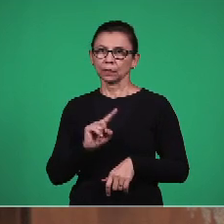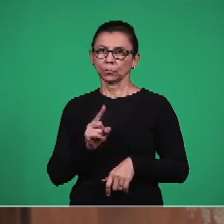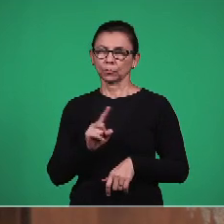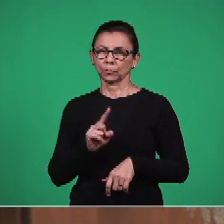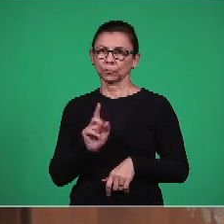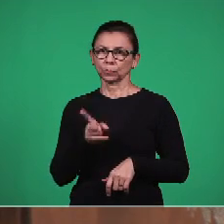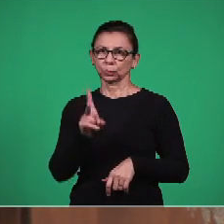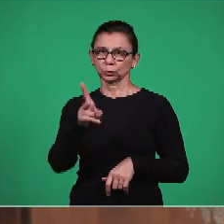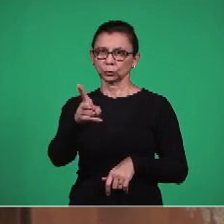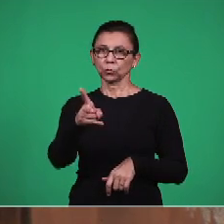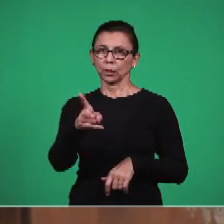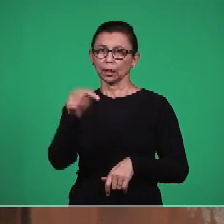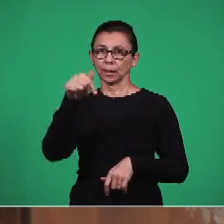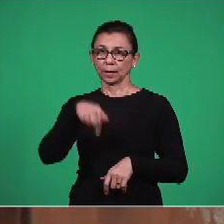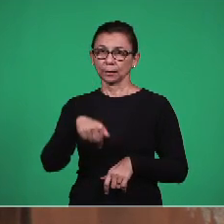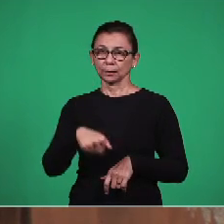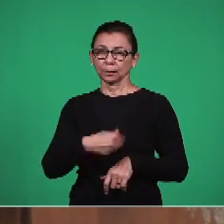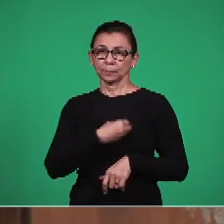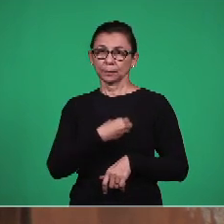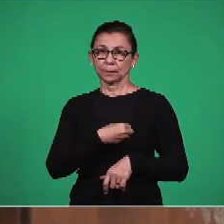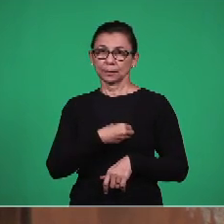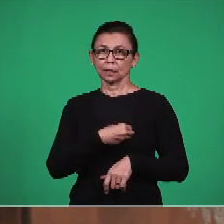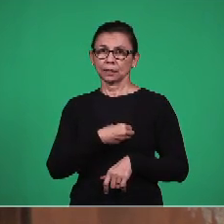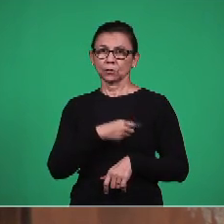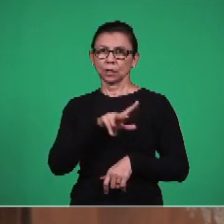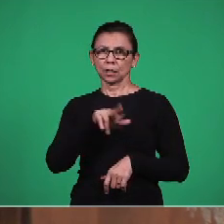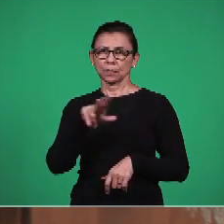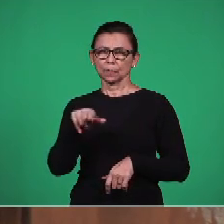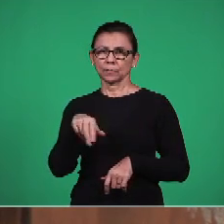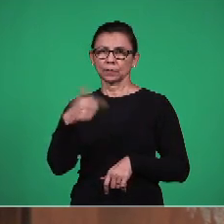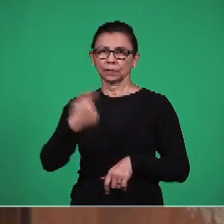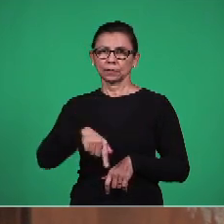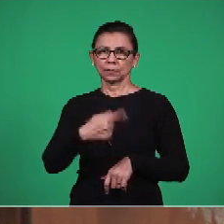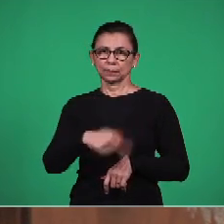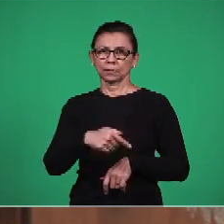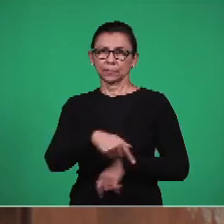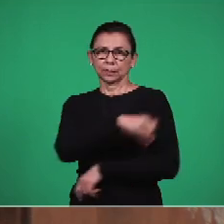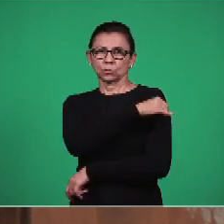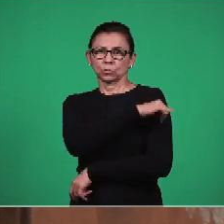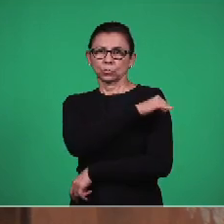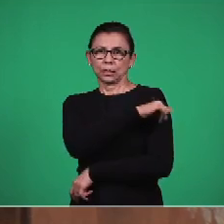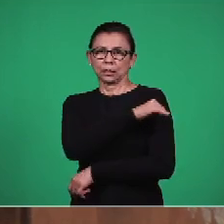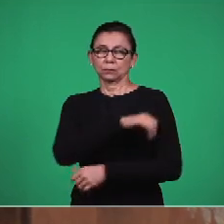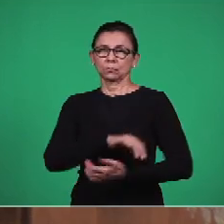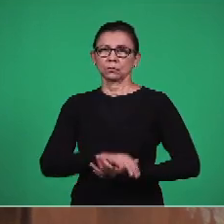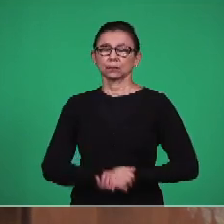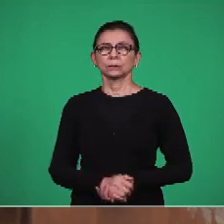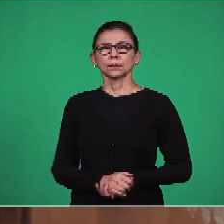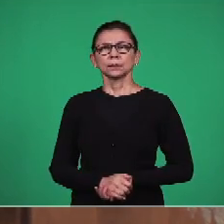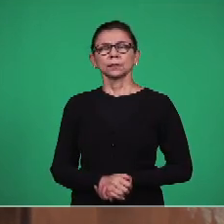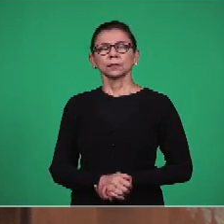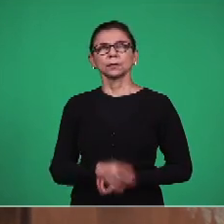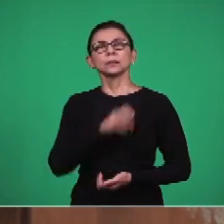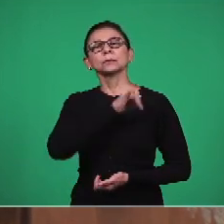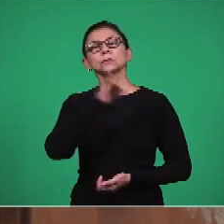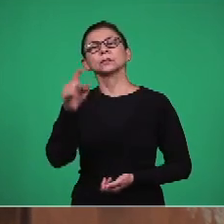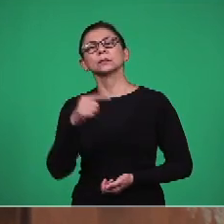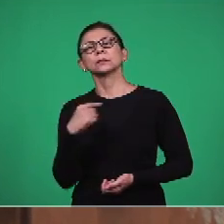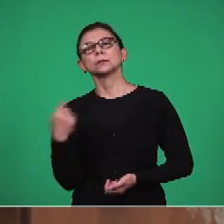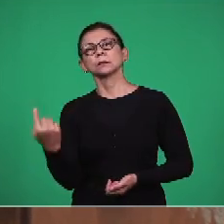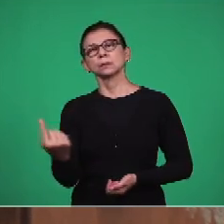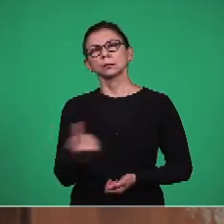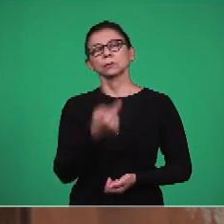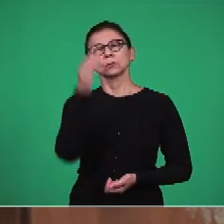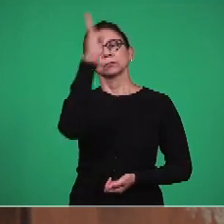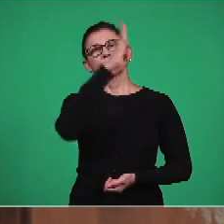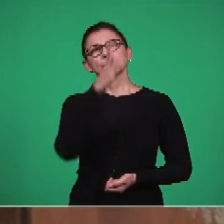aqui a participação dos nossos irmãos aqui de Queimados. Eu quero dizer a todo o Brasil e ao mundo que